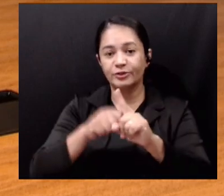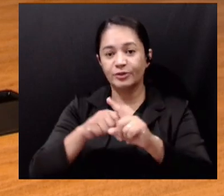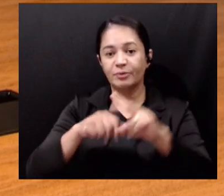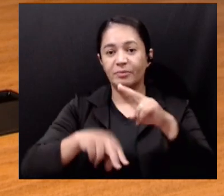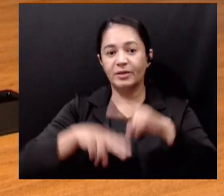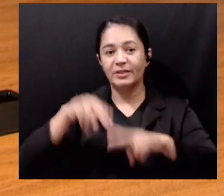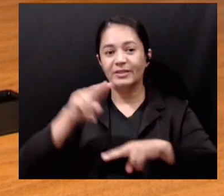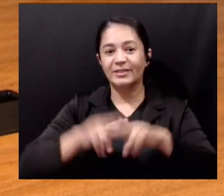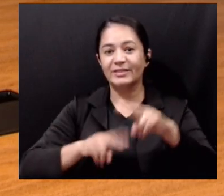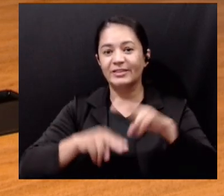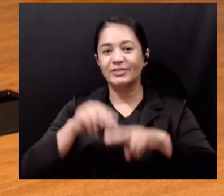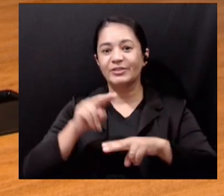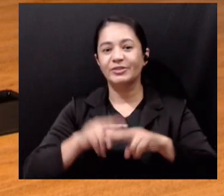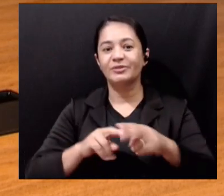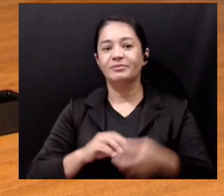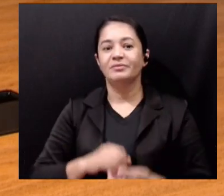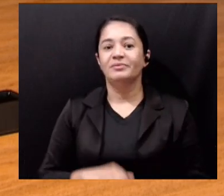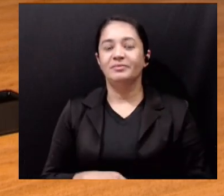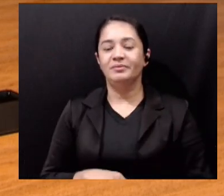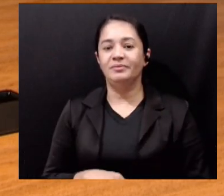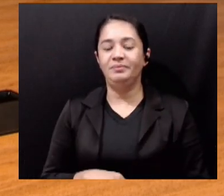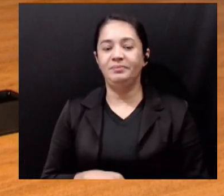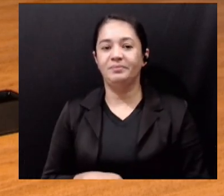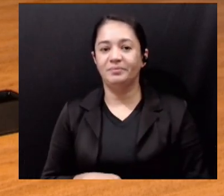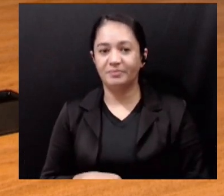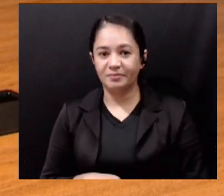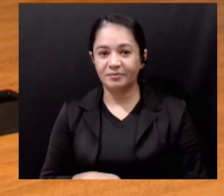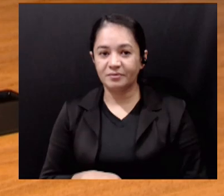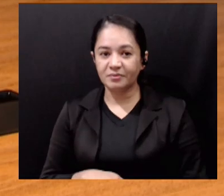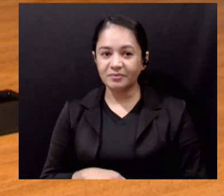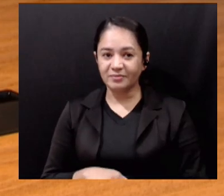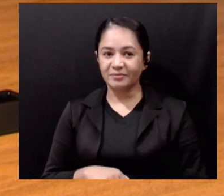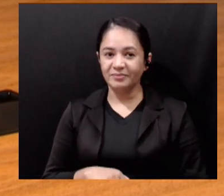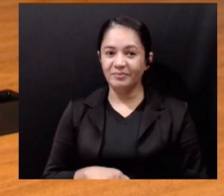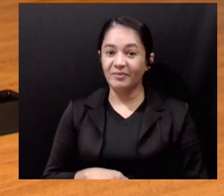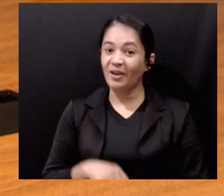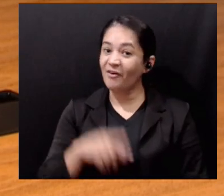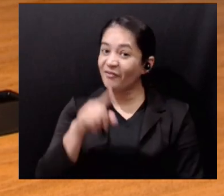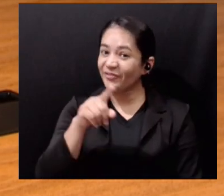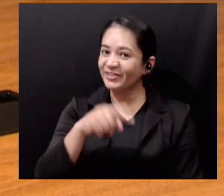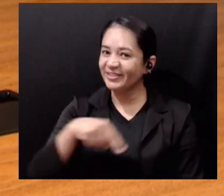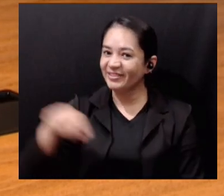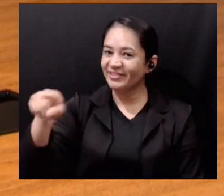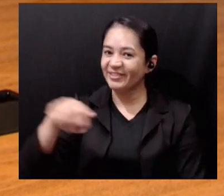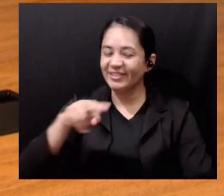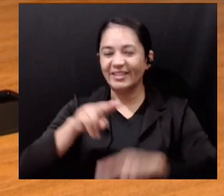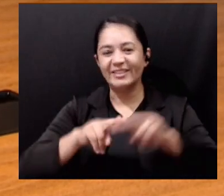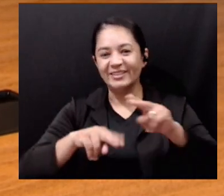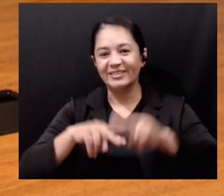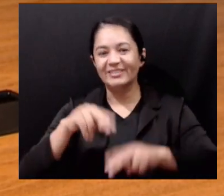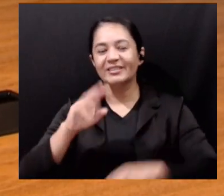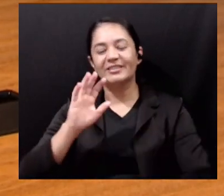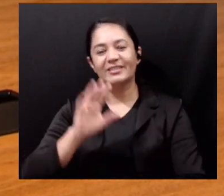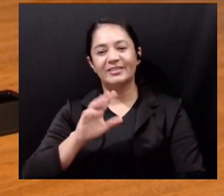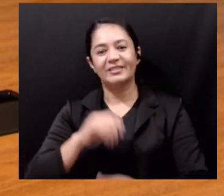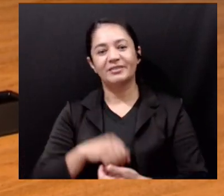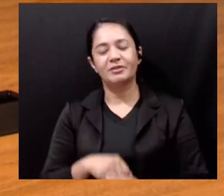aniversário do meu pai, 4 de junho. Vou lembrar que vocês estão lá, estão lá. Isso. Como é que é, cara?